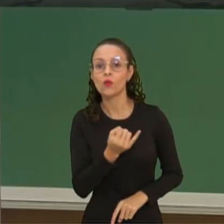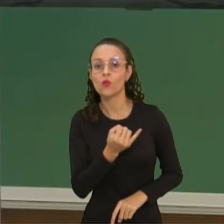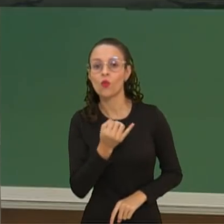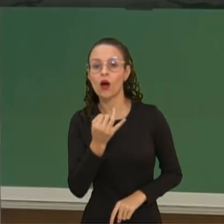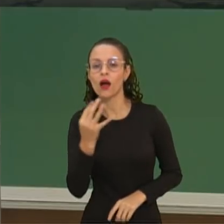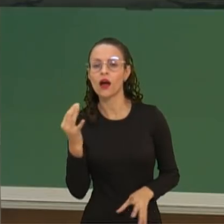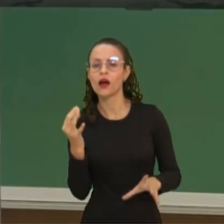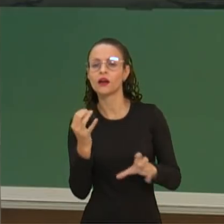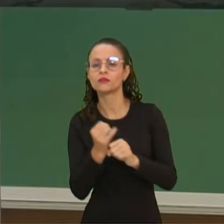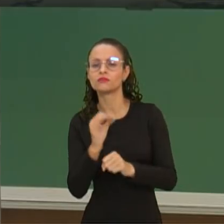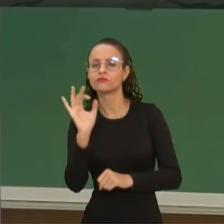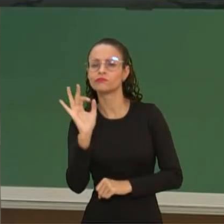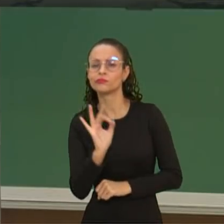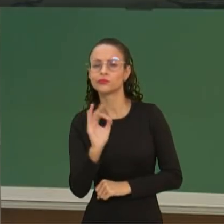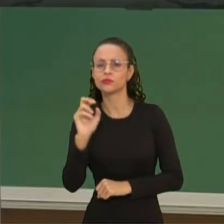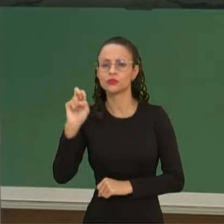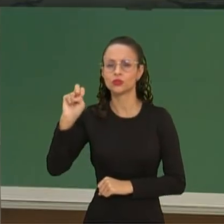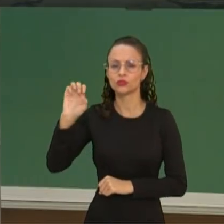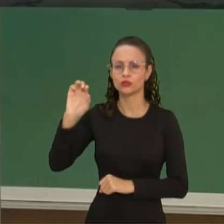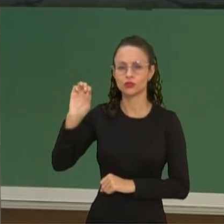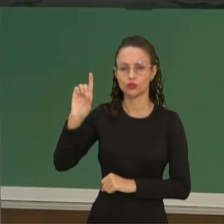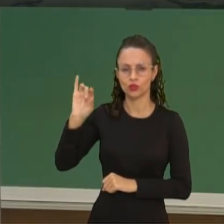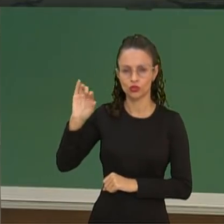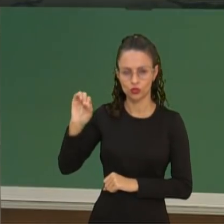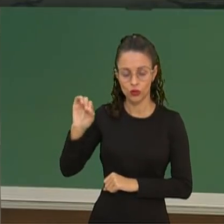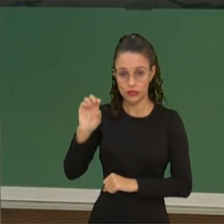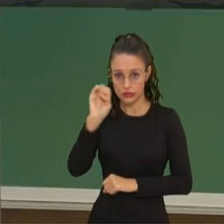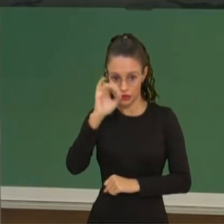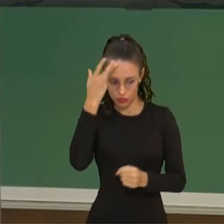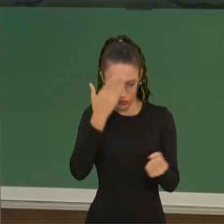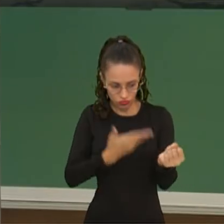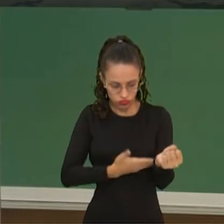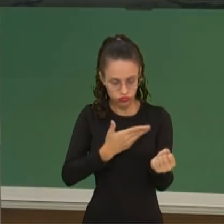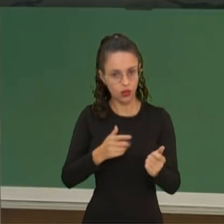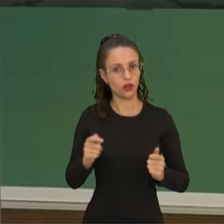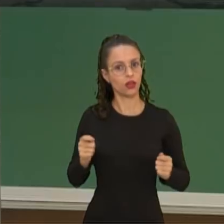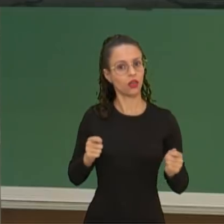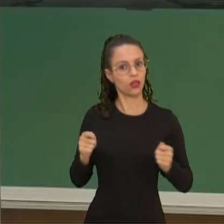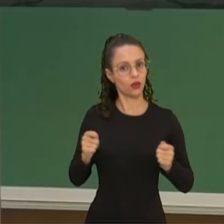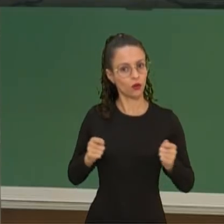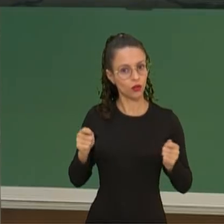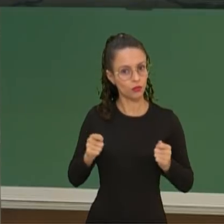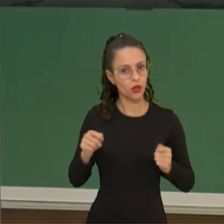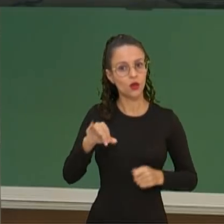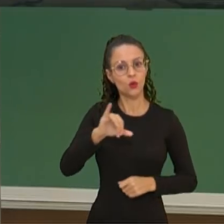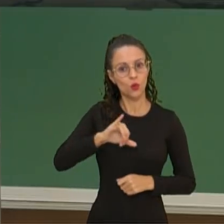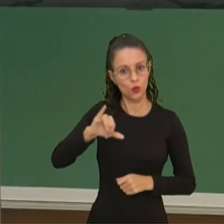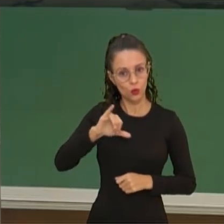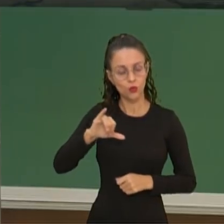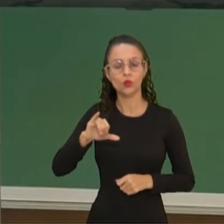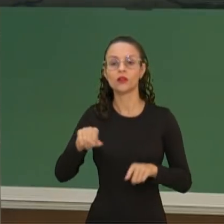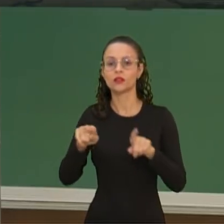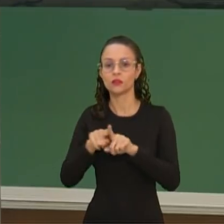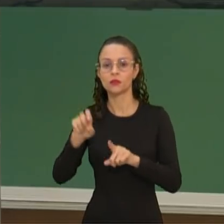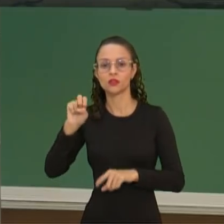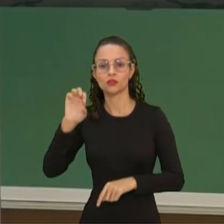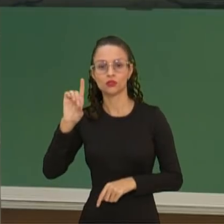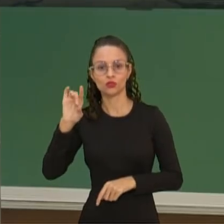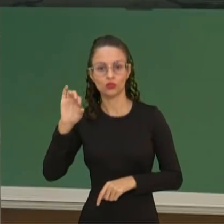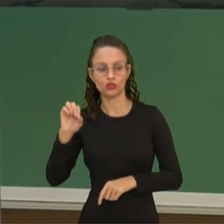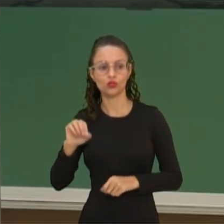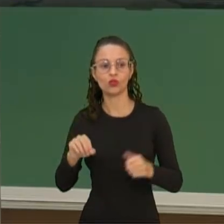sódio nesse alimento. Se a pessoa é hipertensa, ela tem que economizar na gordura e no sódio. Então, olha só, o alimento 1,